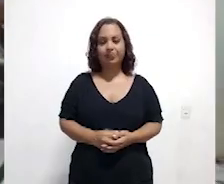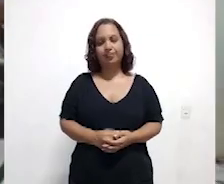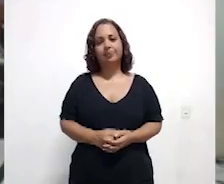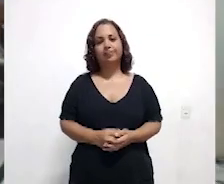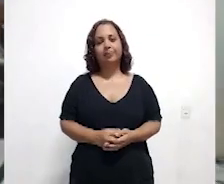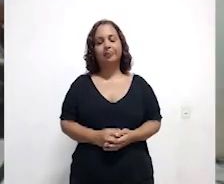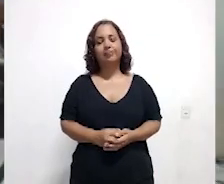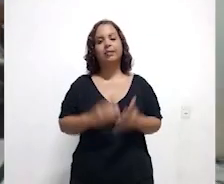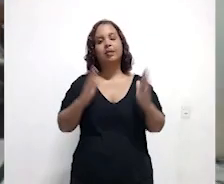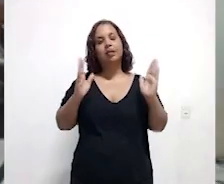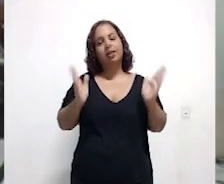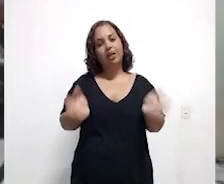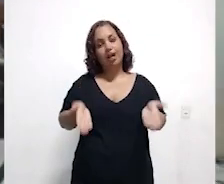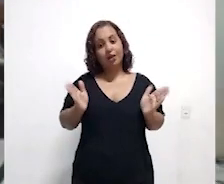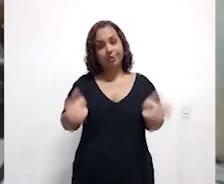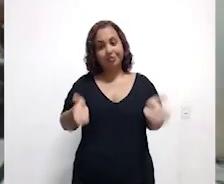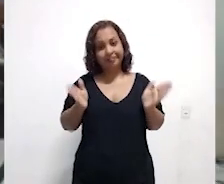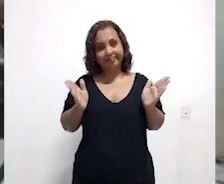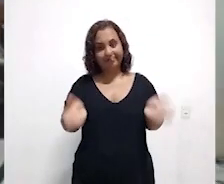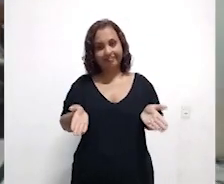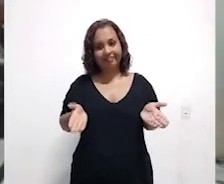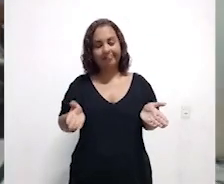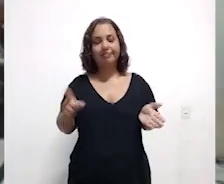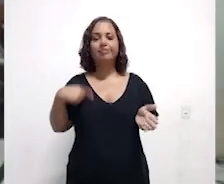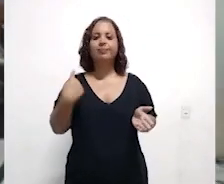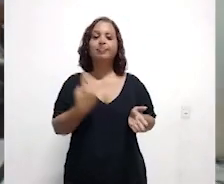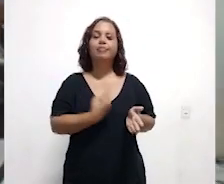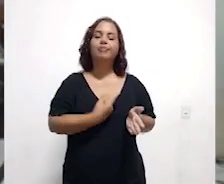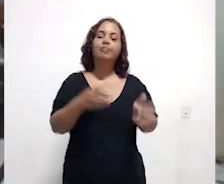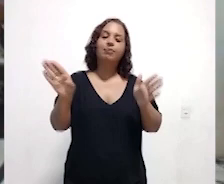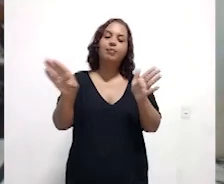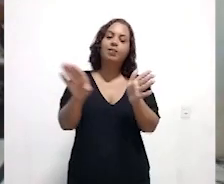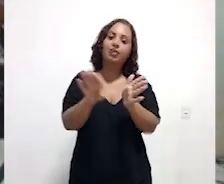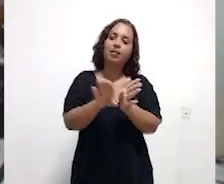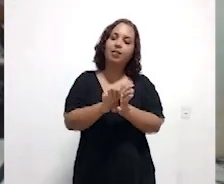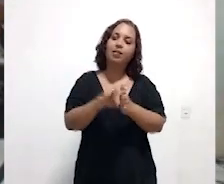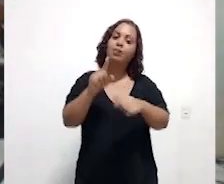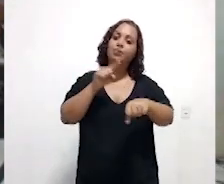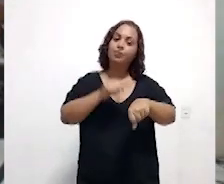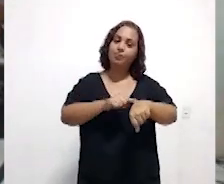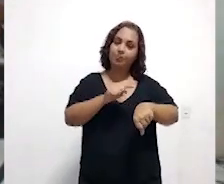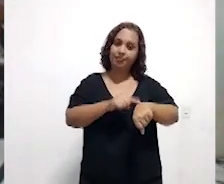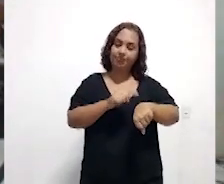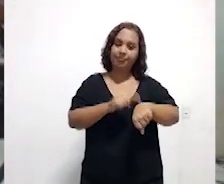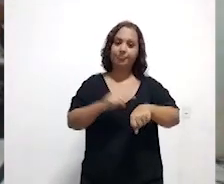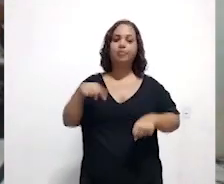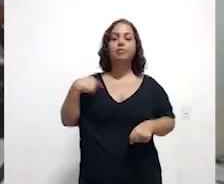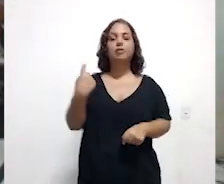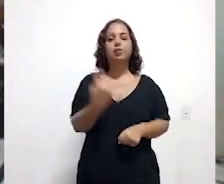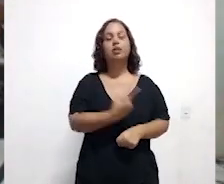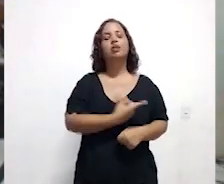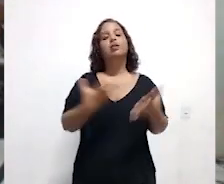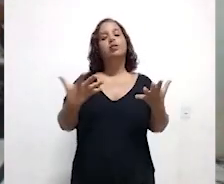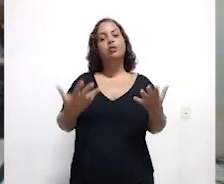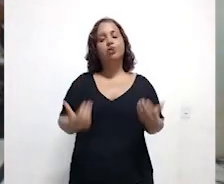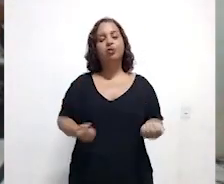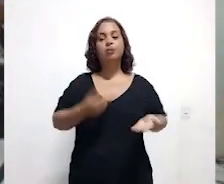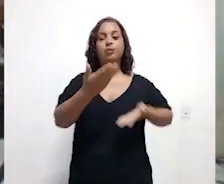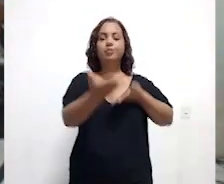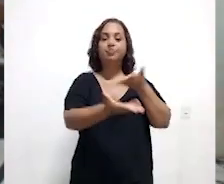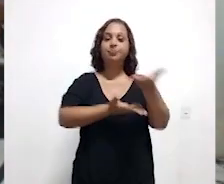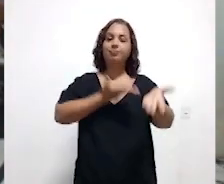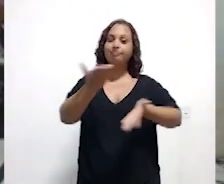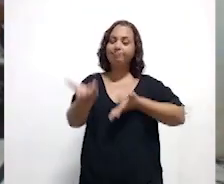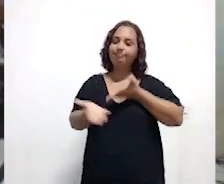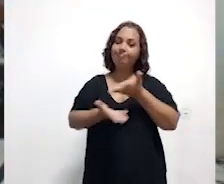Agora chegamos no momento em que nós vamos compartilhar com vocês